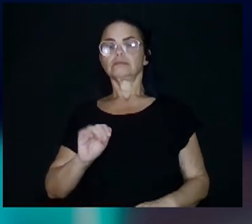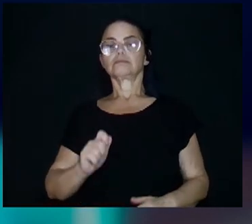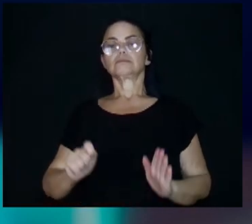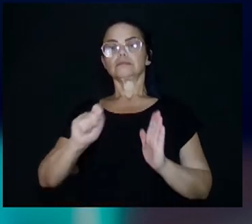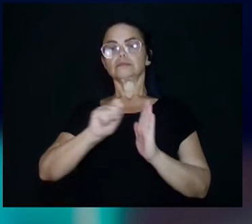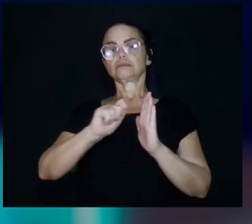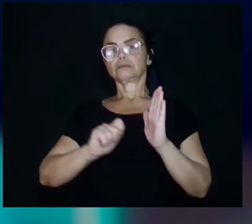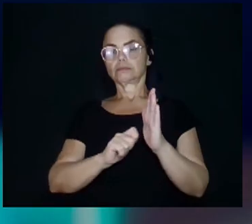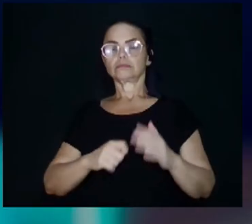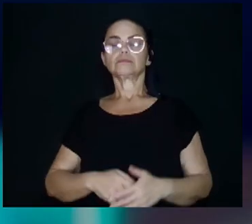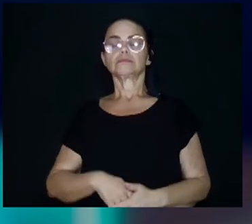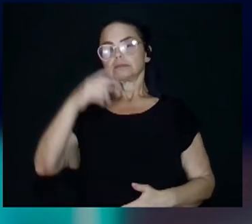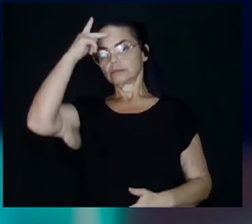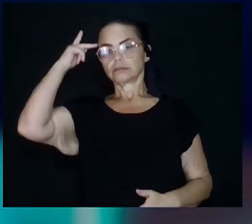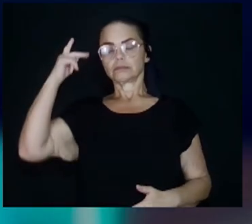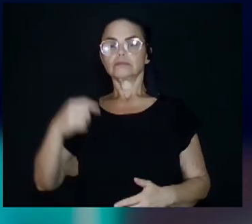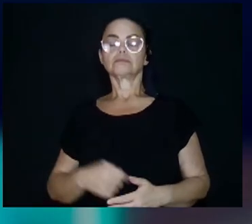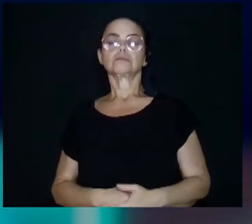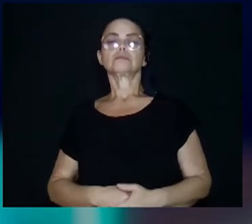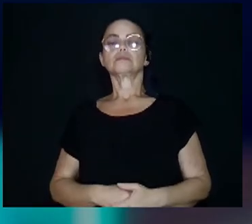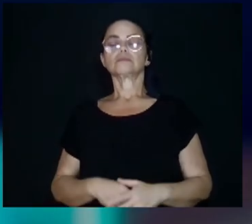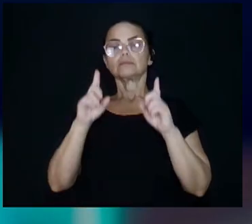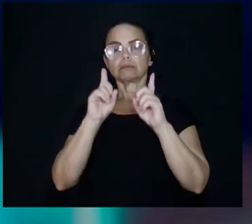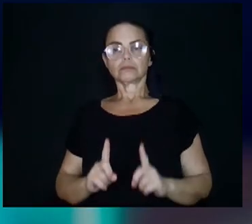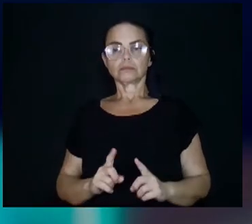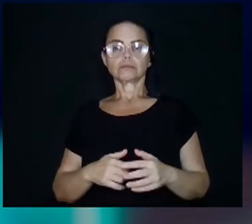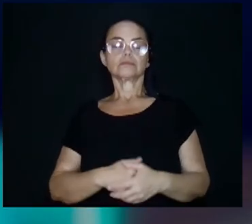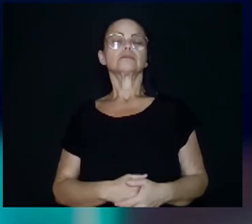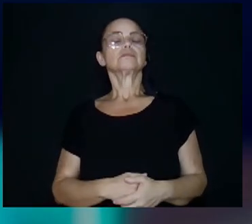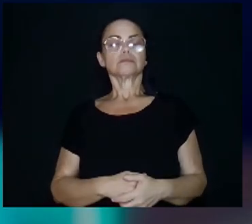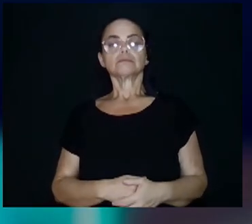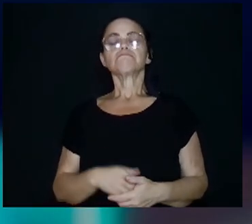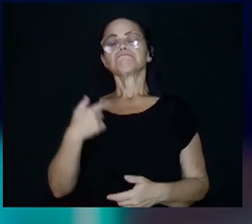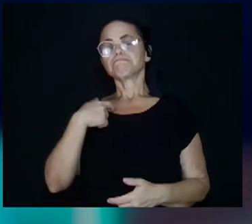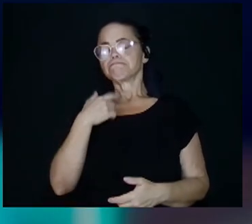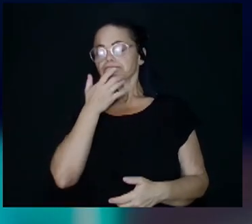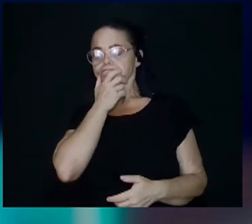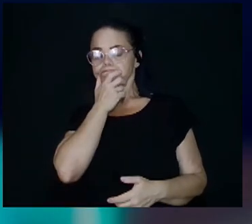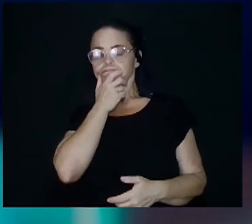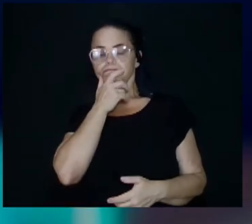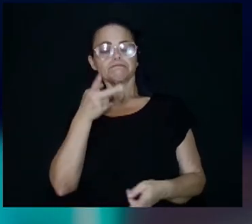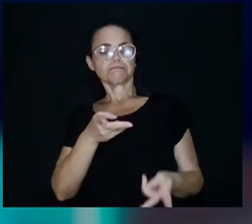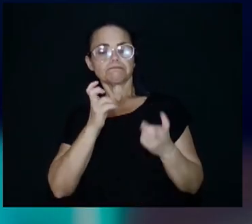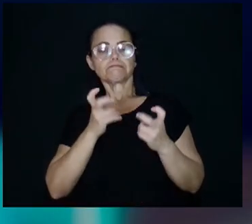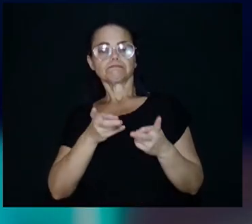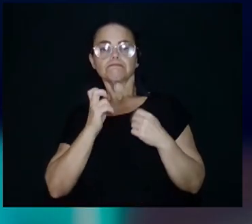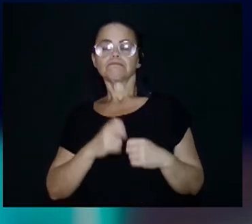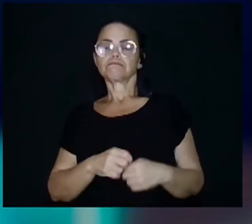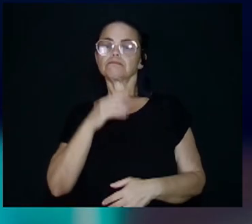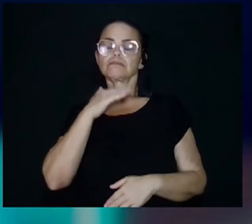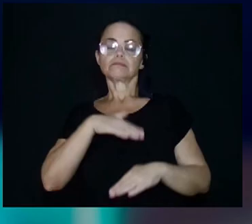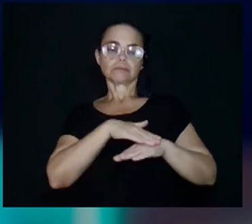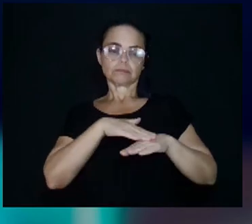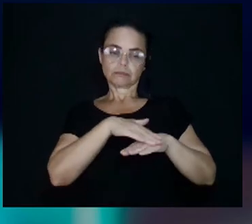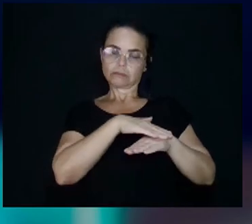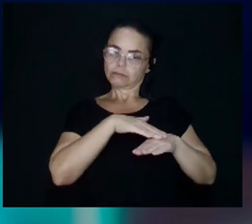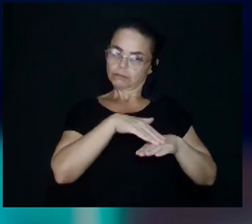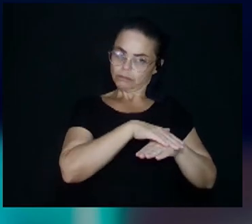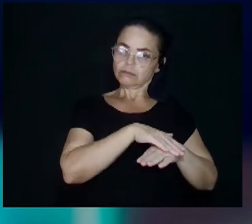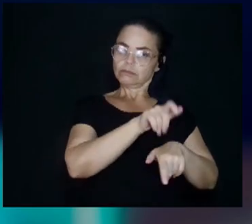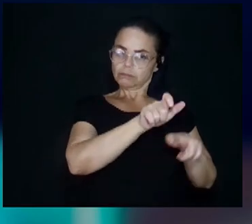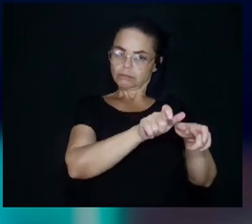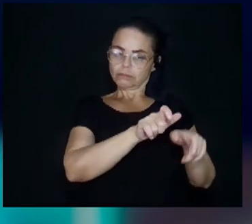Deficiência, e foi um pouco pelo meu bom senso, conversando com um com o outro. Por ser, no